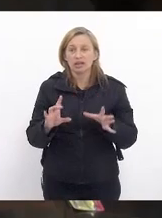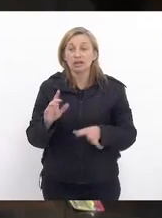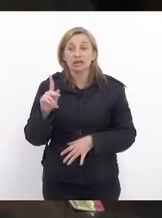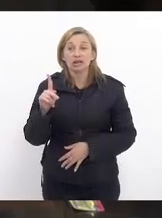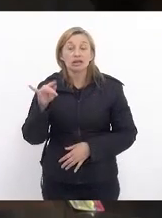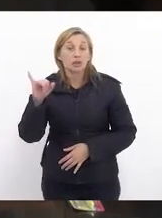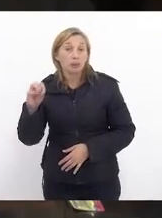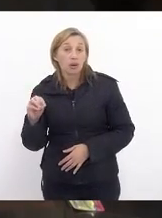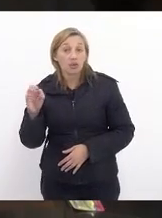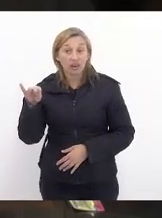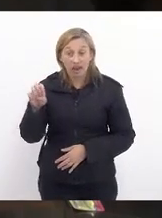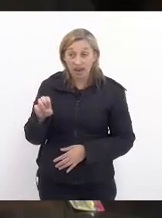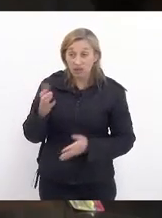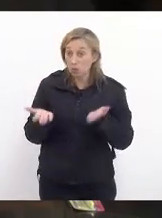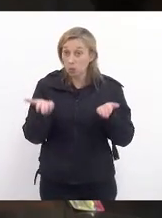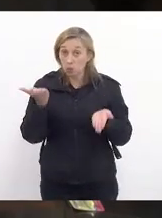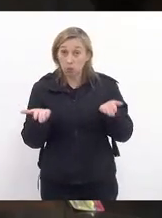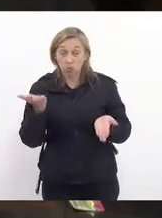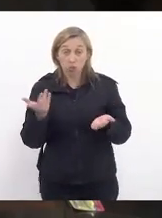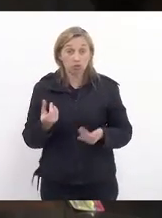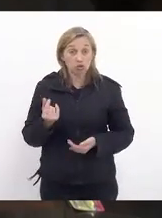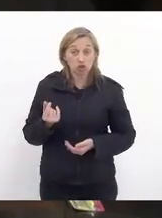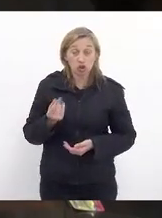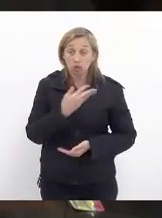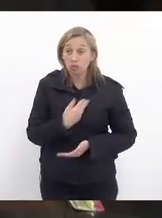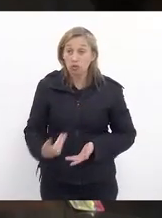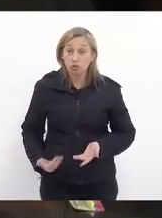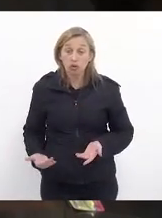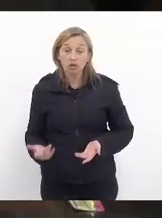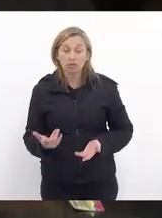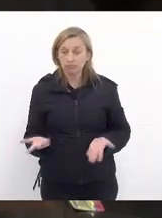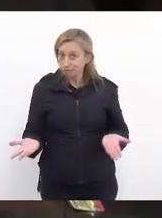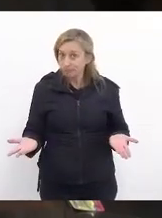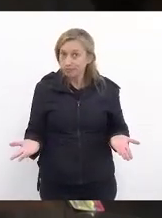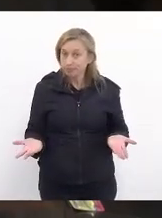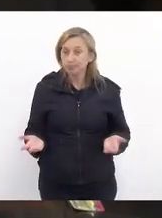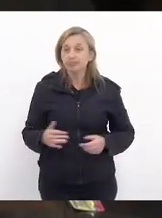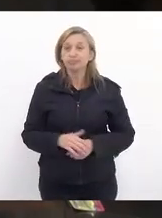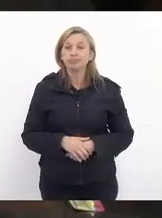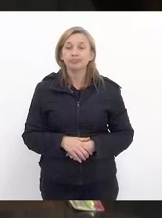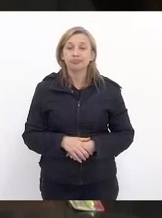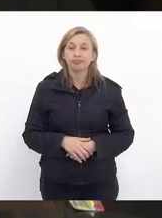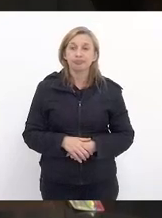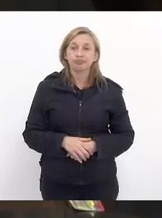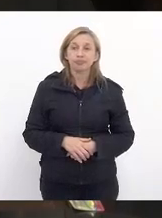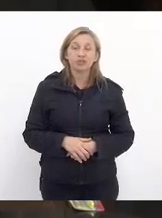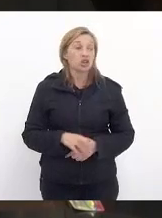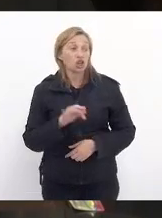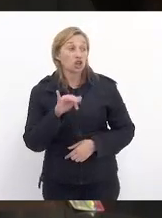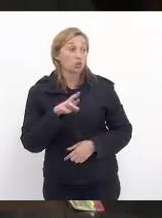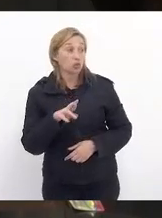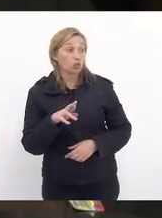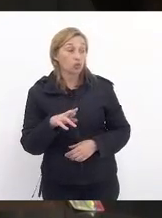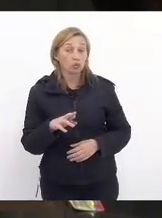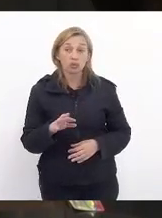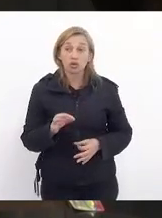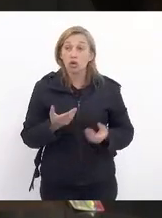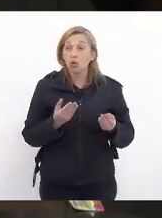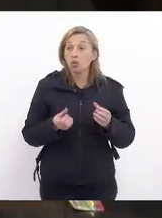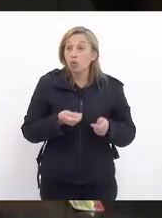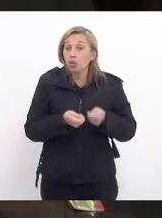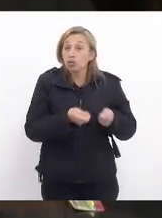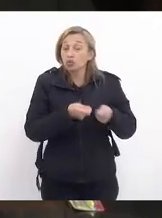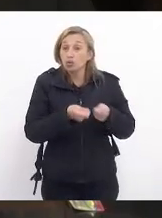o suposto equilíbrio das contas públicas a suposta autoridade austeridade o suposto Rigor o suposto